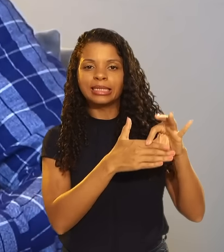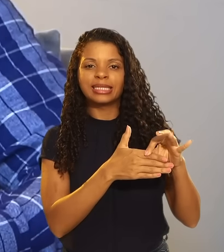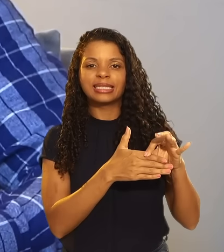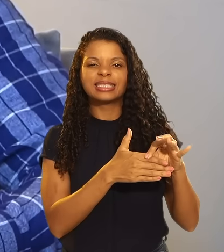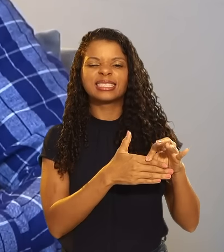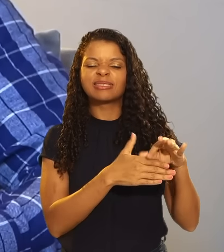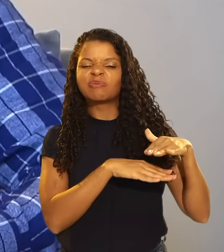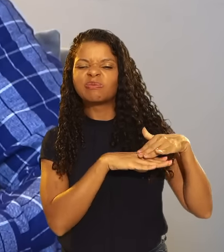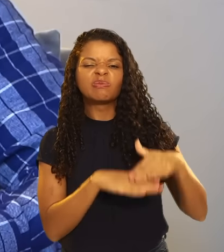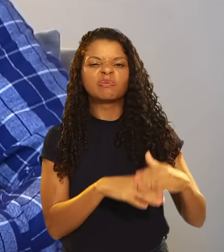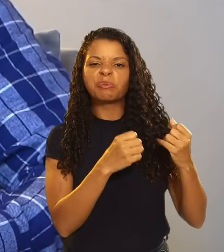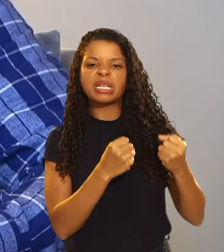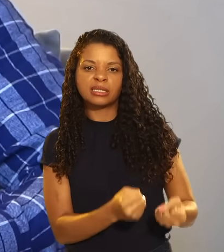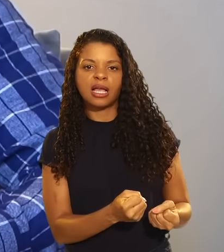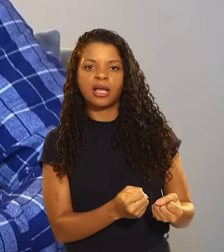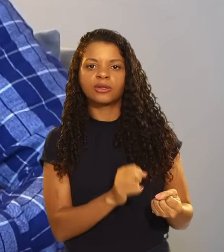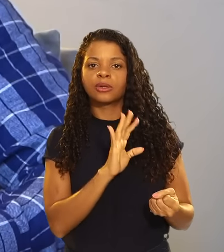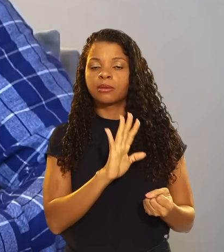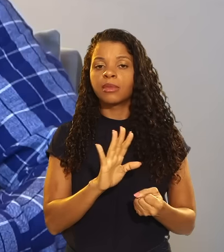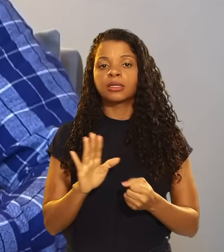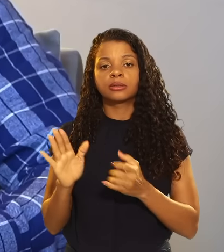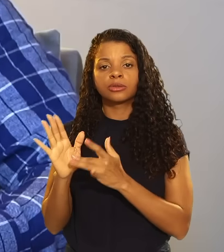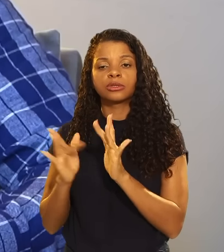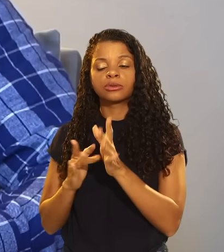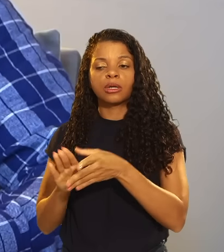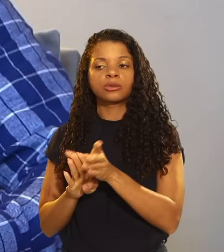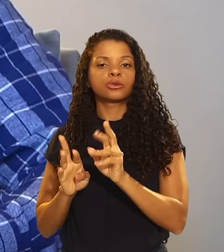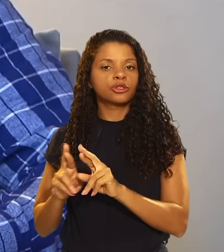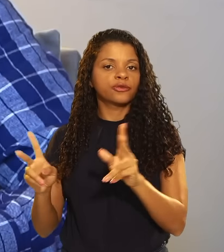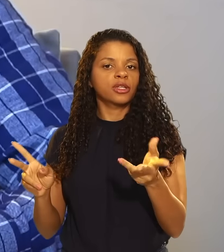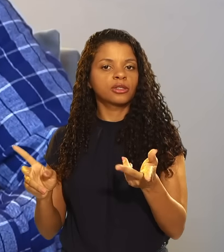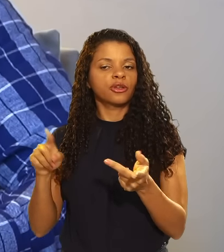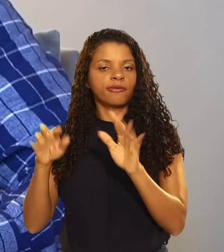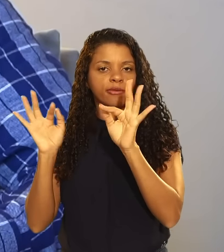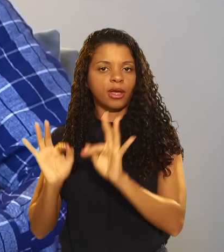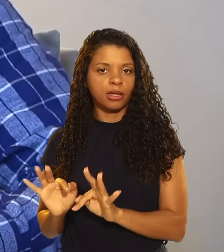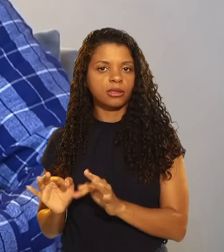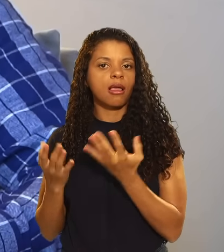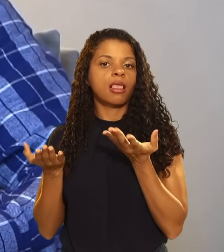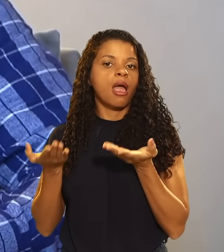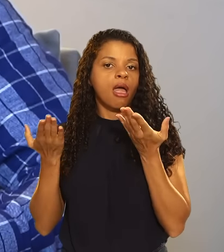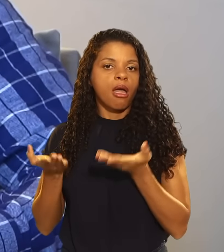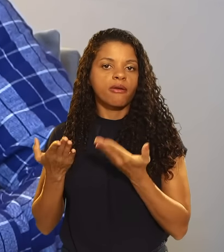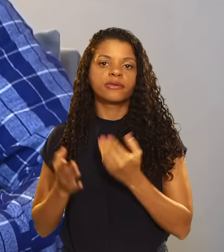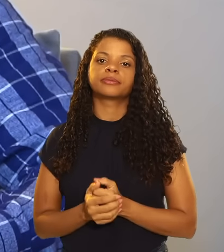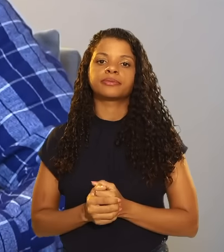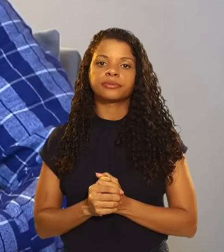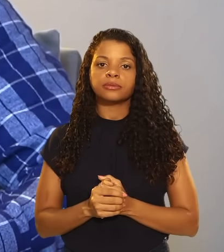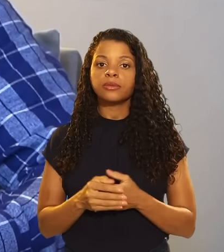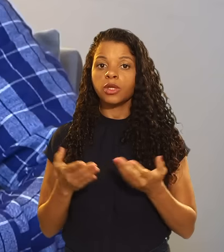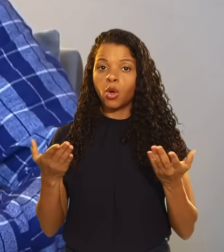sábado. E quando a gente vai para o século XIX e XX, hoje nós temos em torno de 25